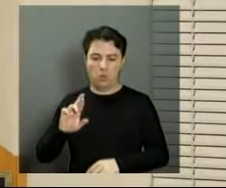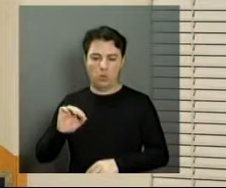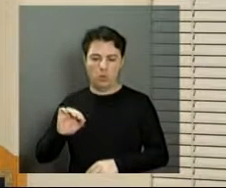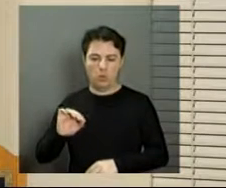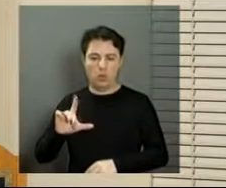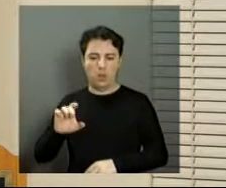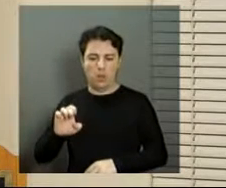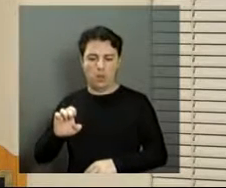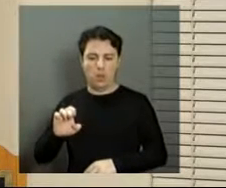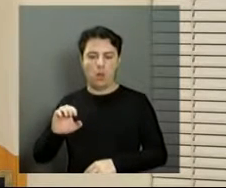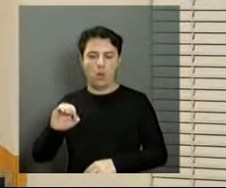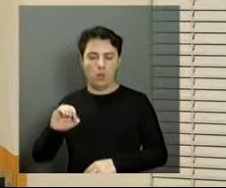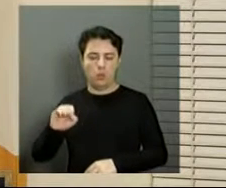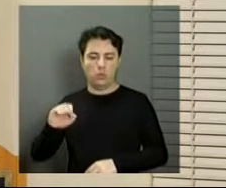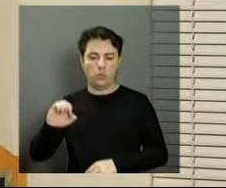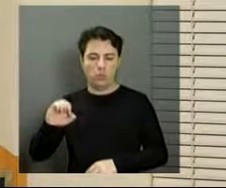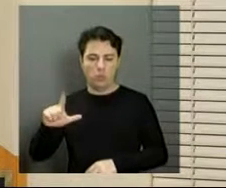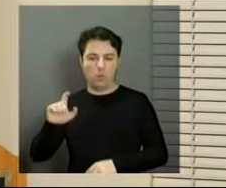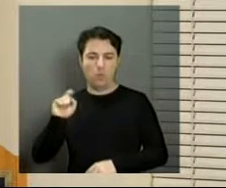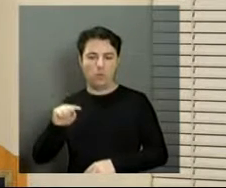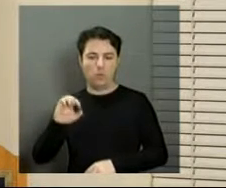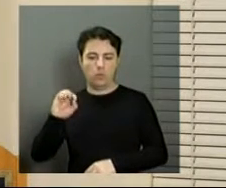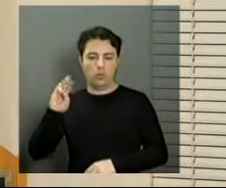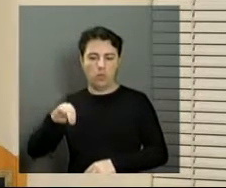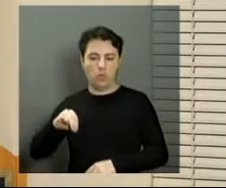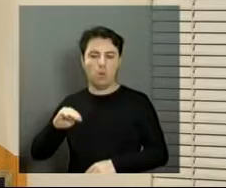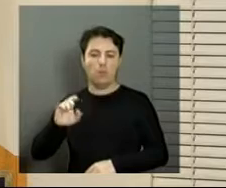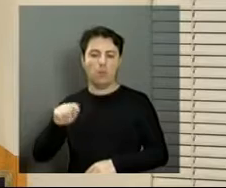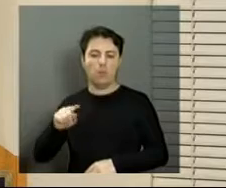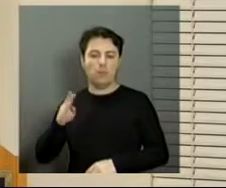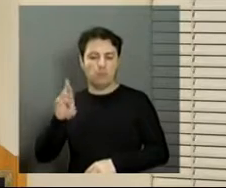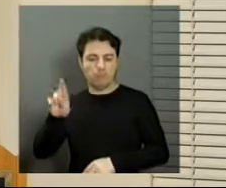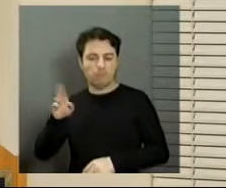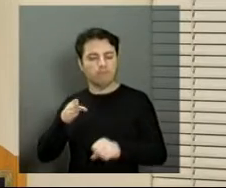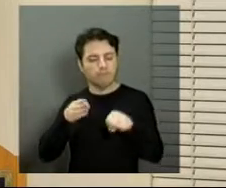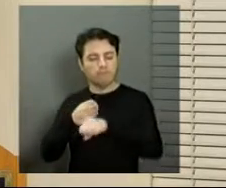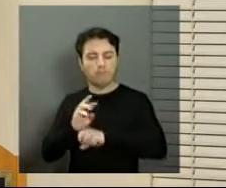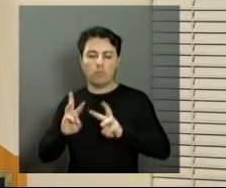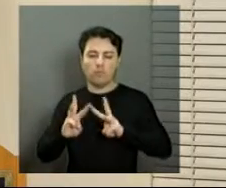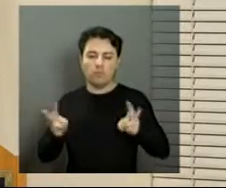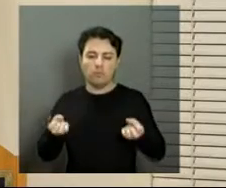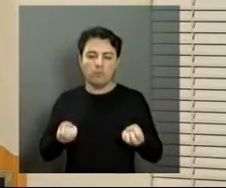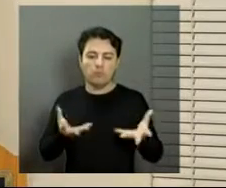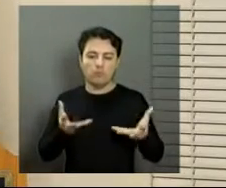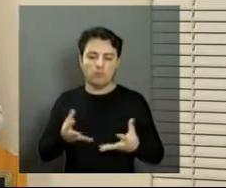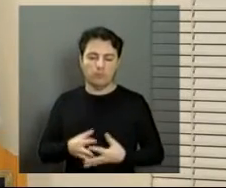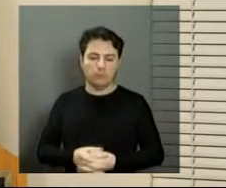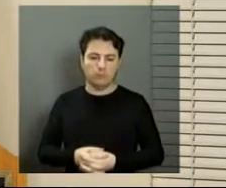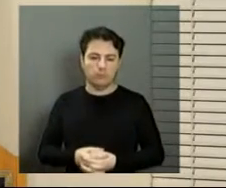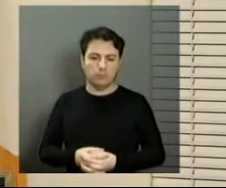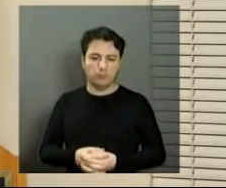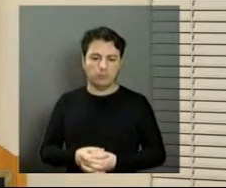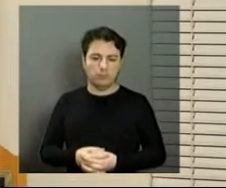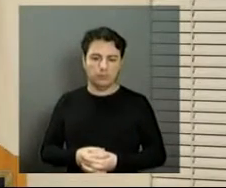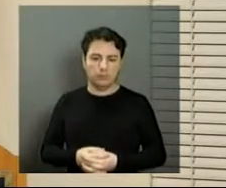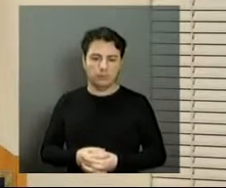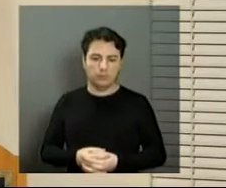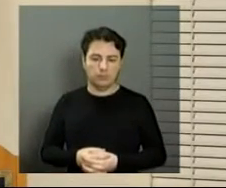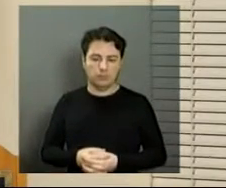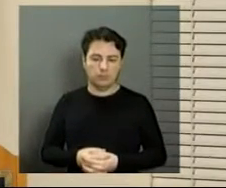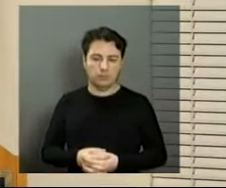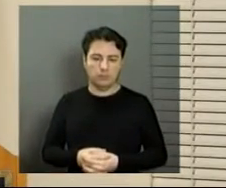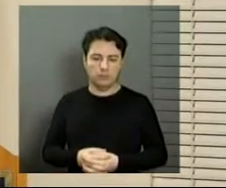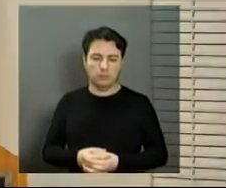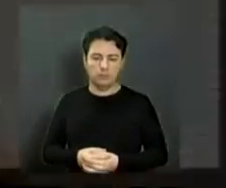controleosol.com.br e faça parte do movimento Dezembro Laranja e obtenha também mais informações. Próximo slide é uma